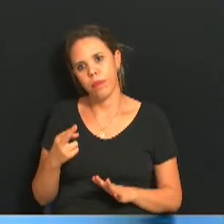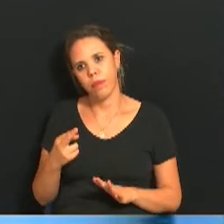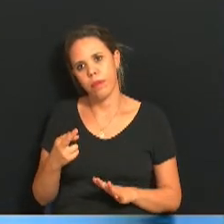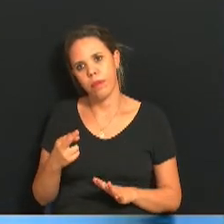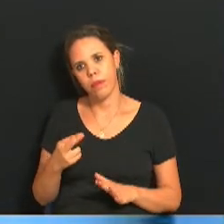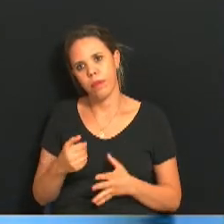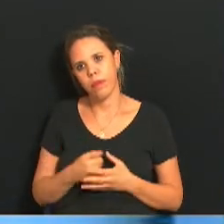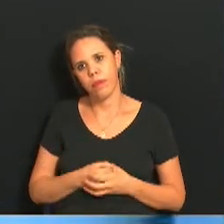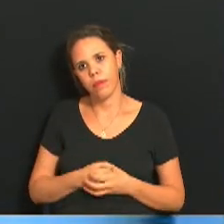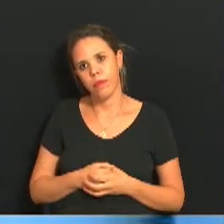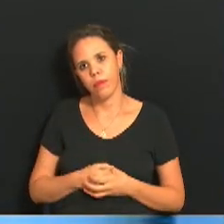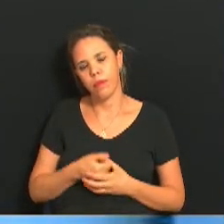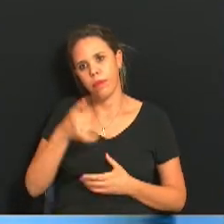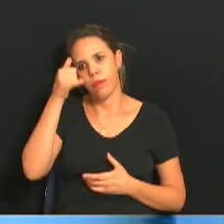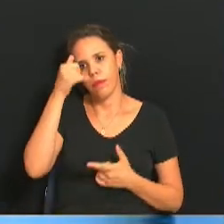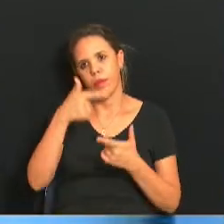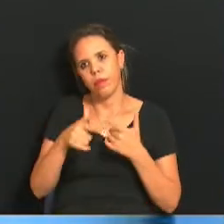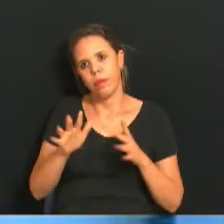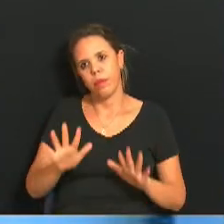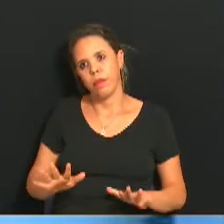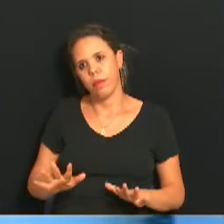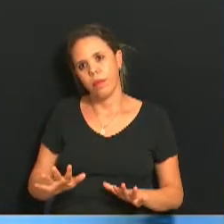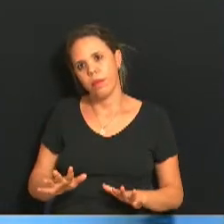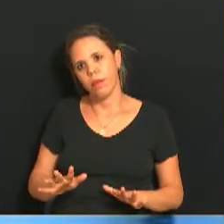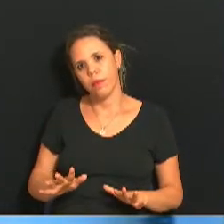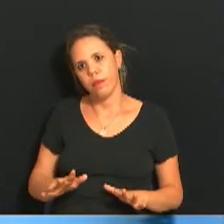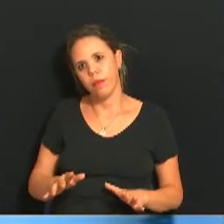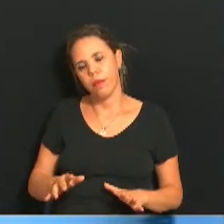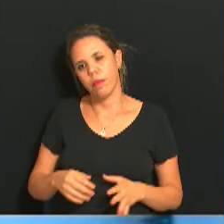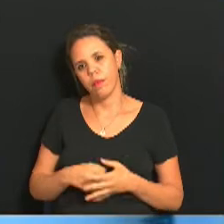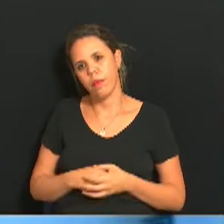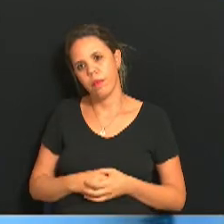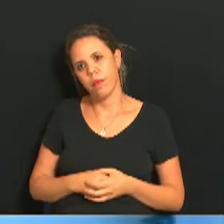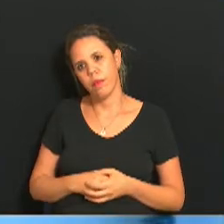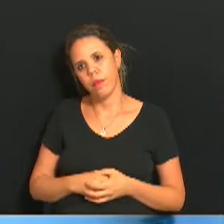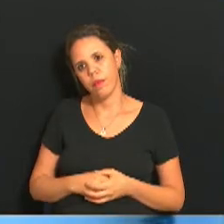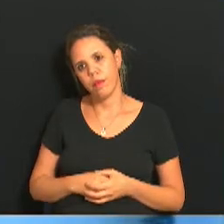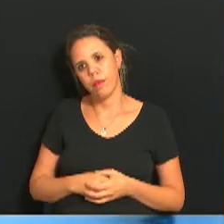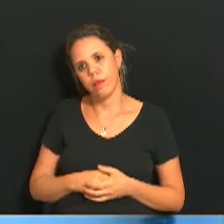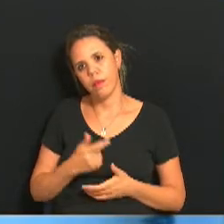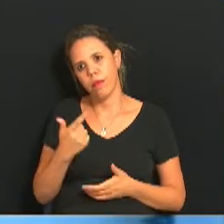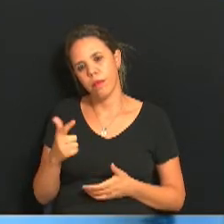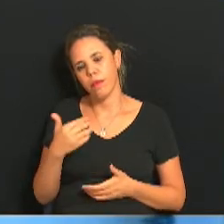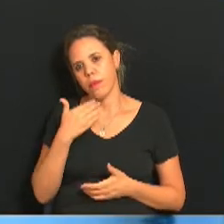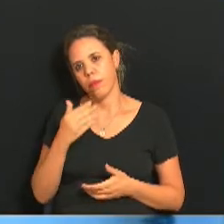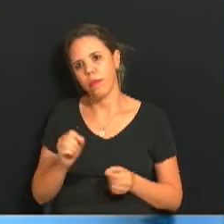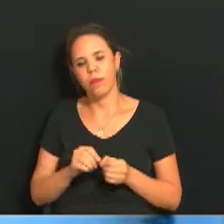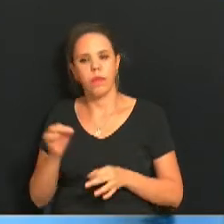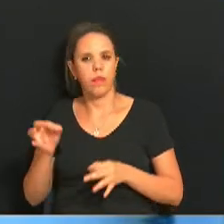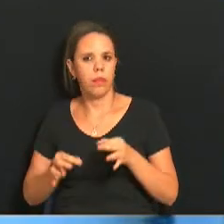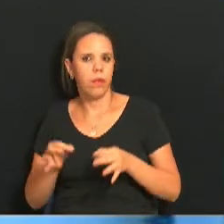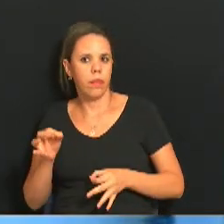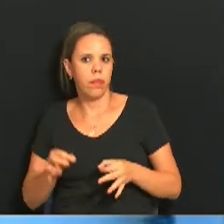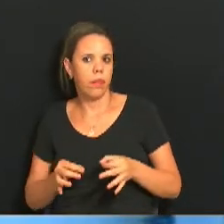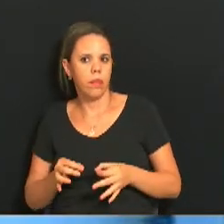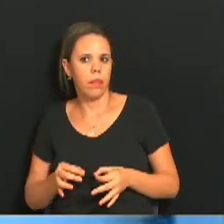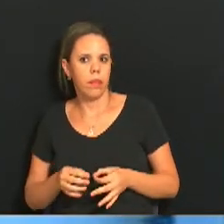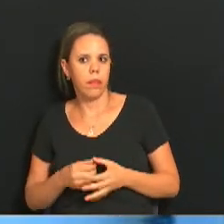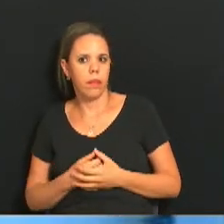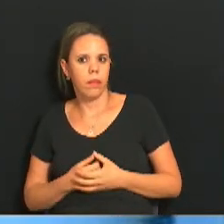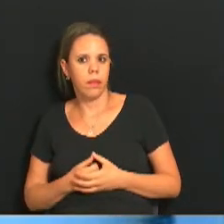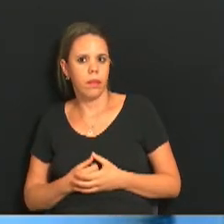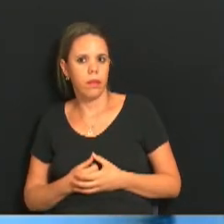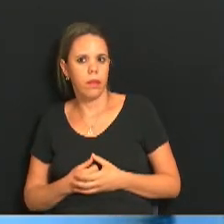mesmo preventivamente esse dispositivo e não tem com certificado jurídicos não tem como produzir